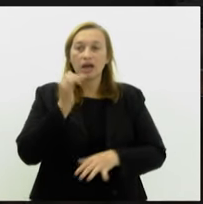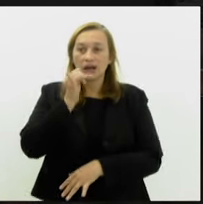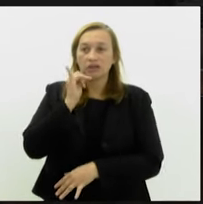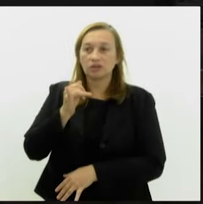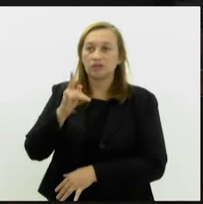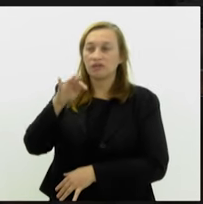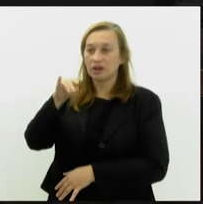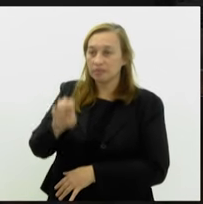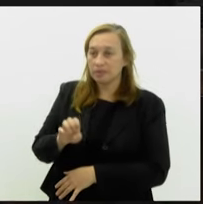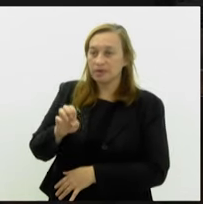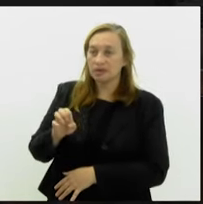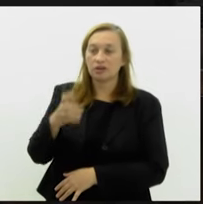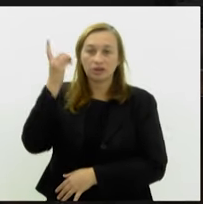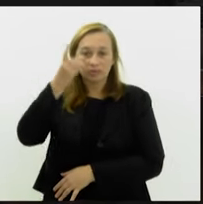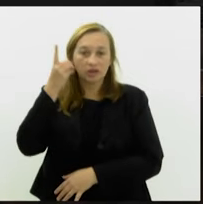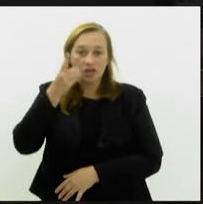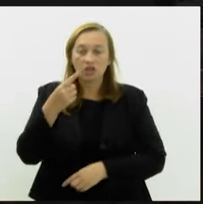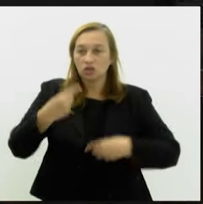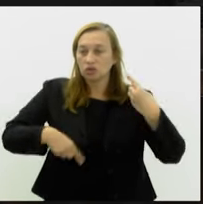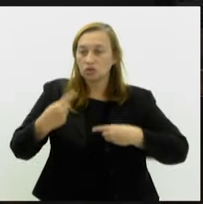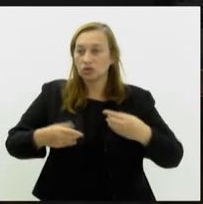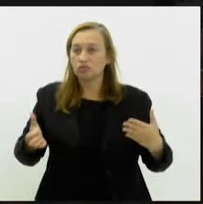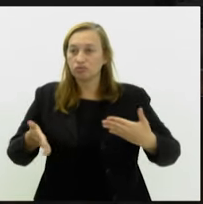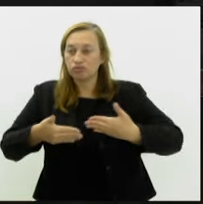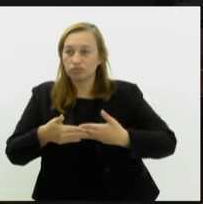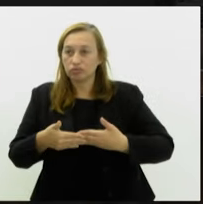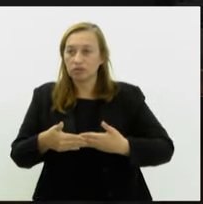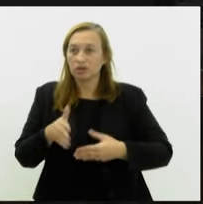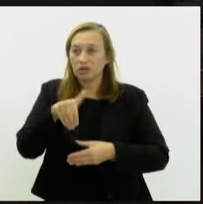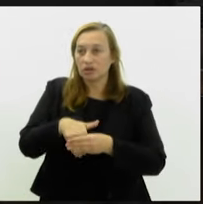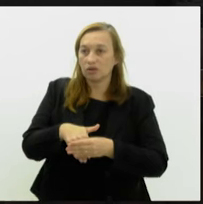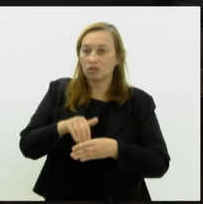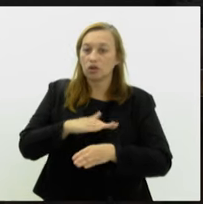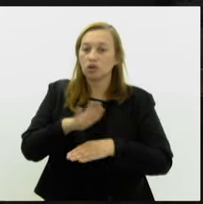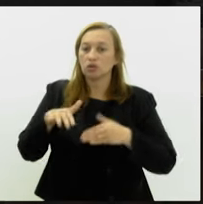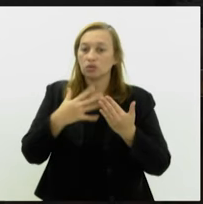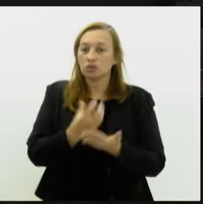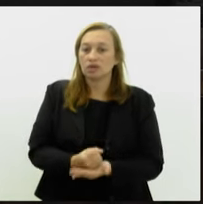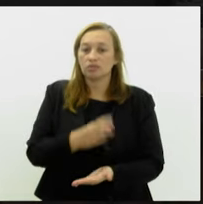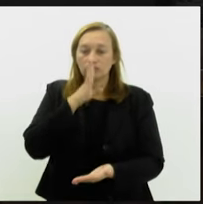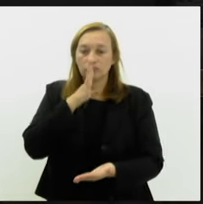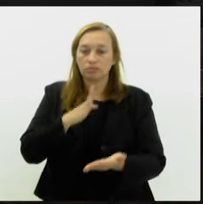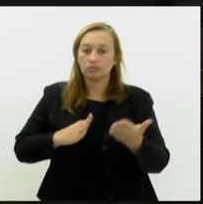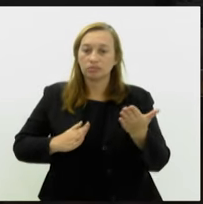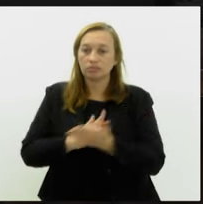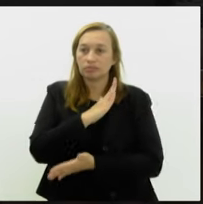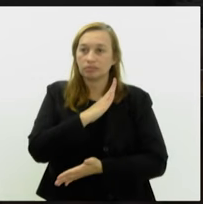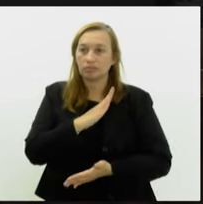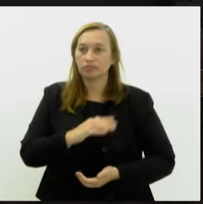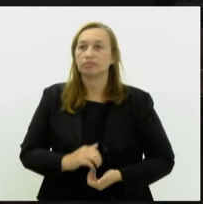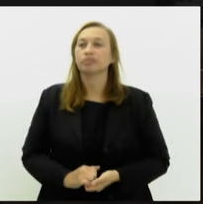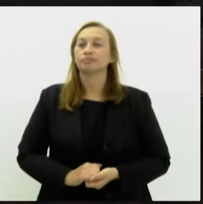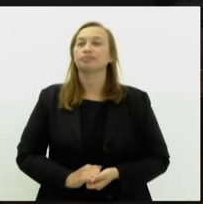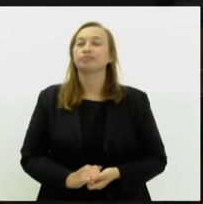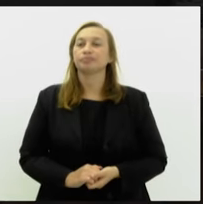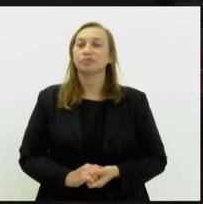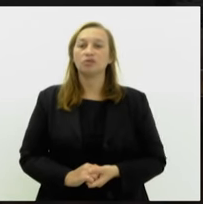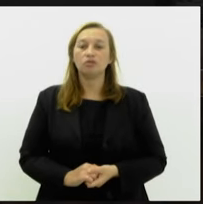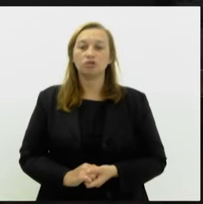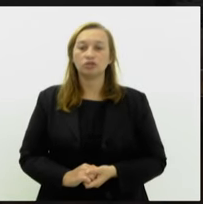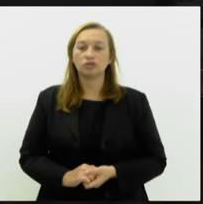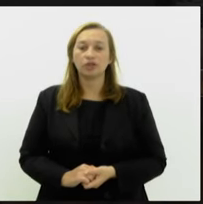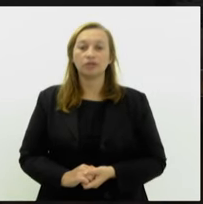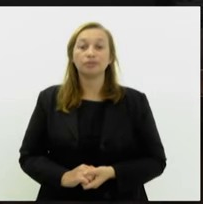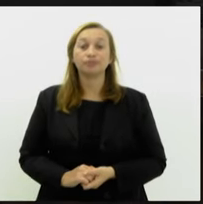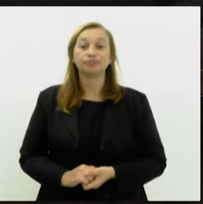Felipe Soares. Em discussão, não havendo quem queira discutir, encerrada a discussão, em votação. Senhores que aprovam, permaneçam como estão.